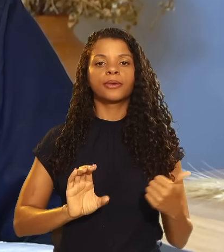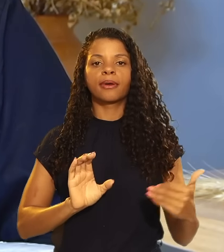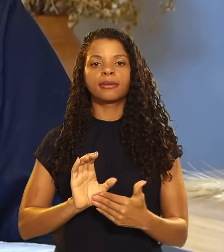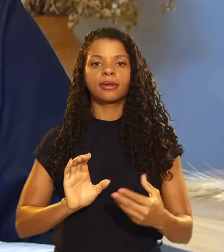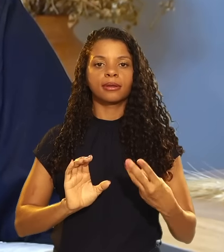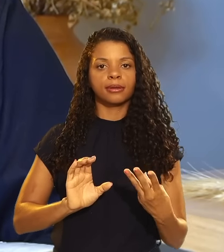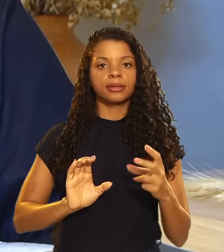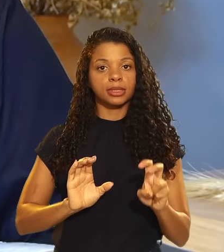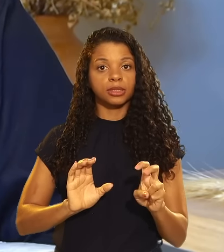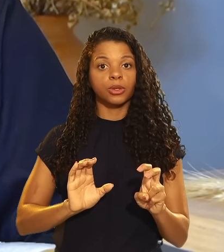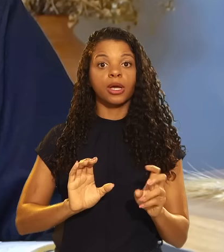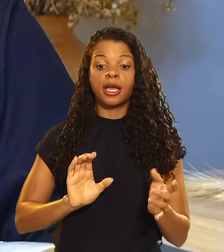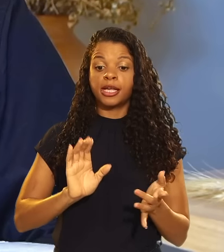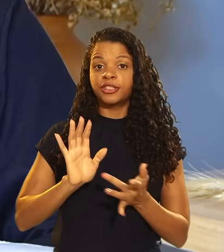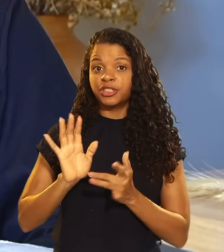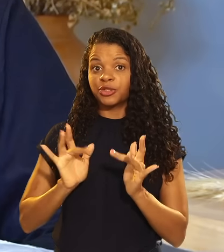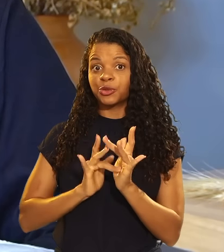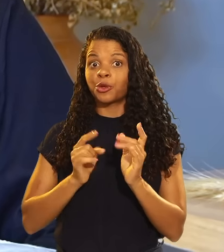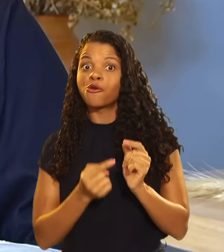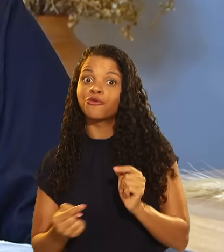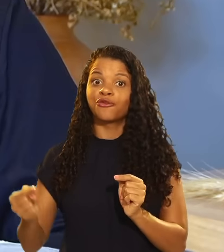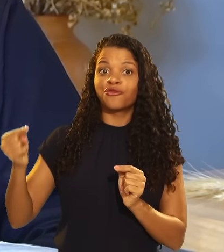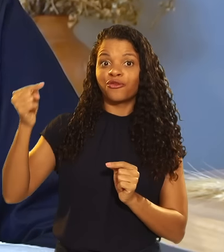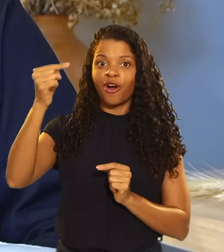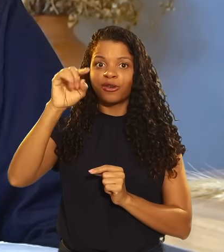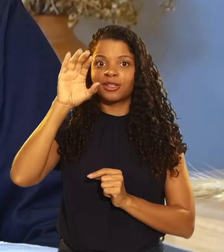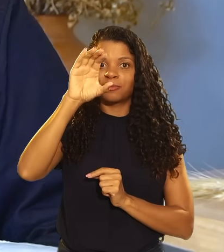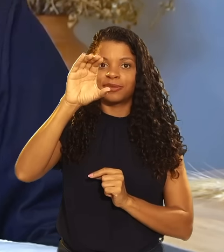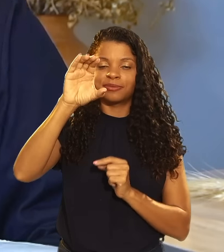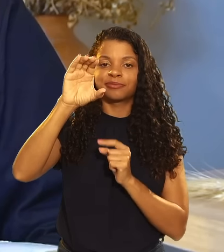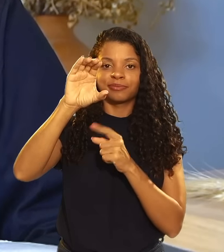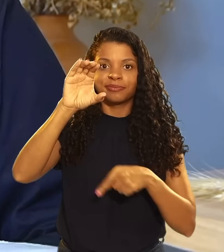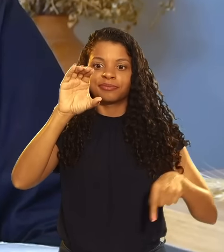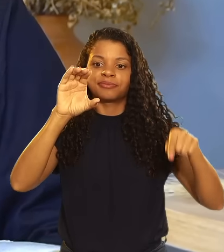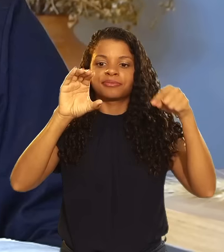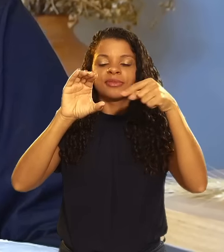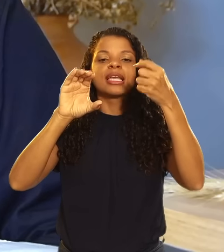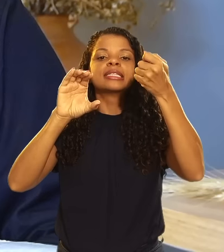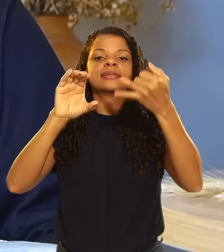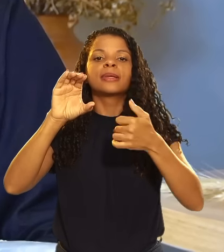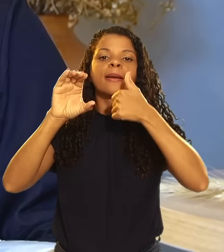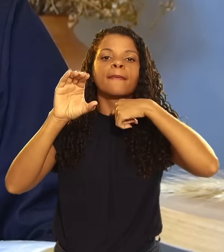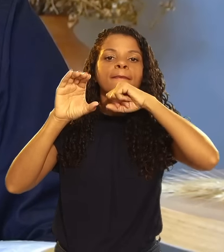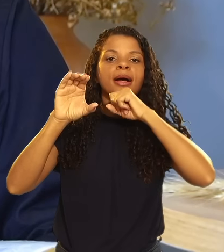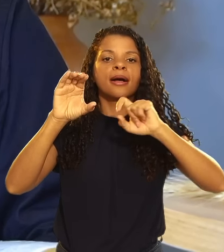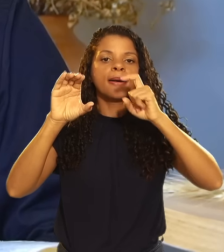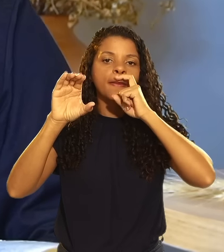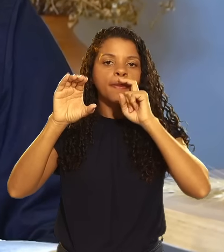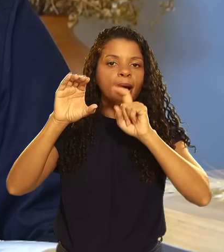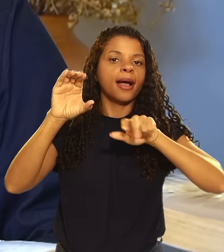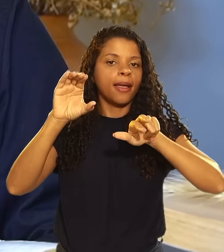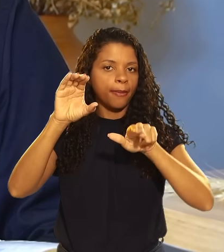aquela história inicial dos seus familiares, descrevendo inclusive quem são o seu pai, sua mãe, seus irmãos.